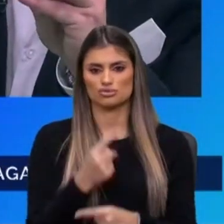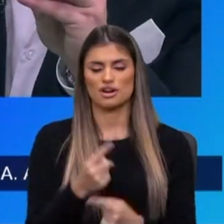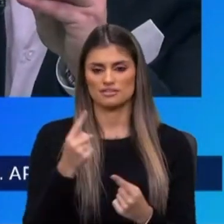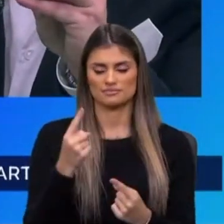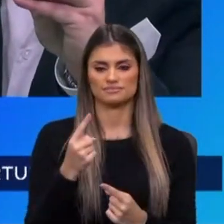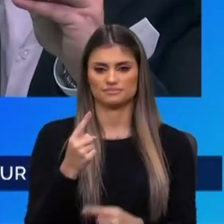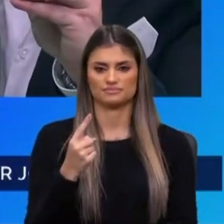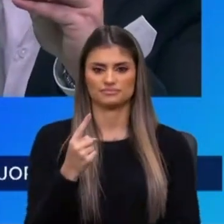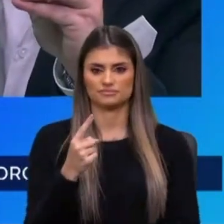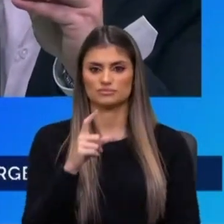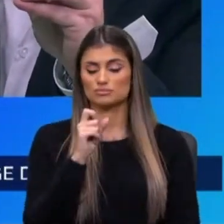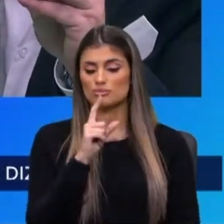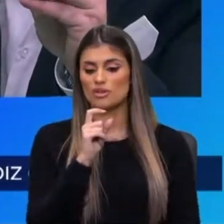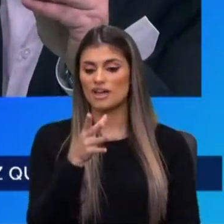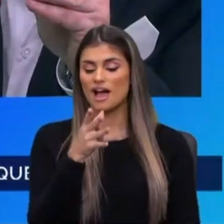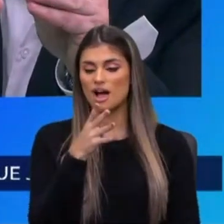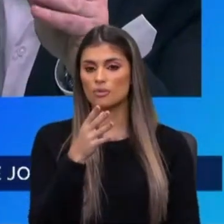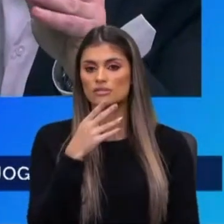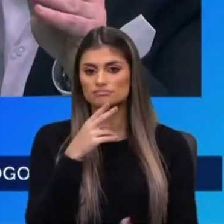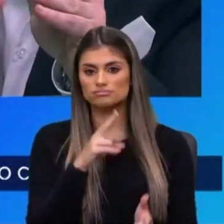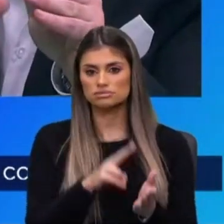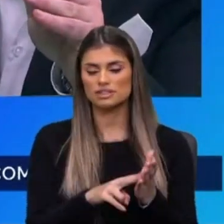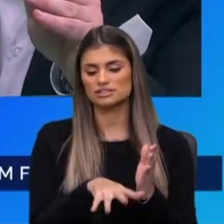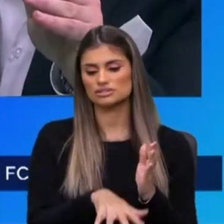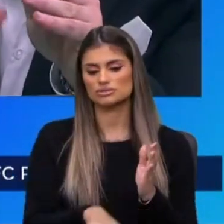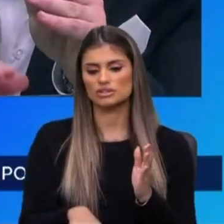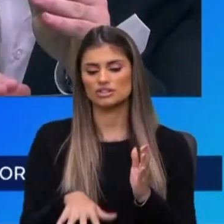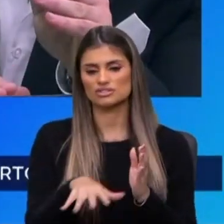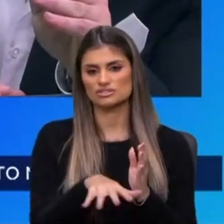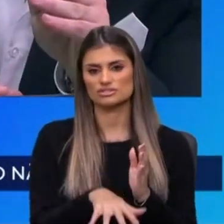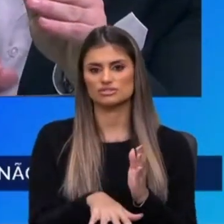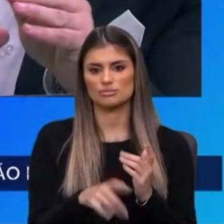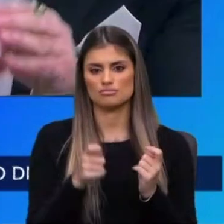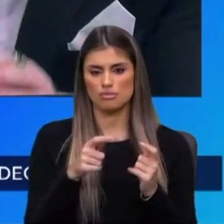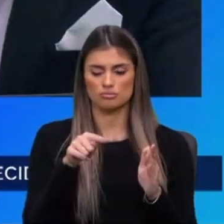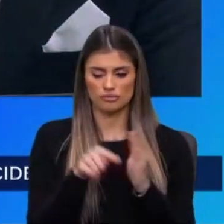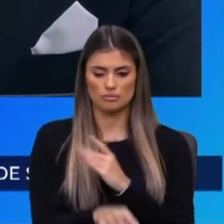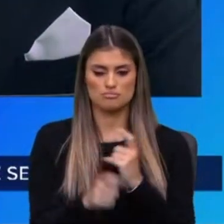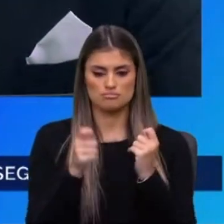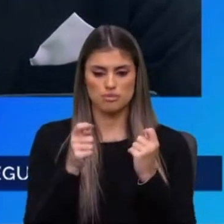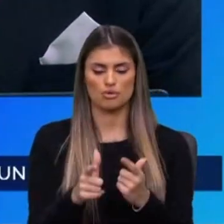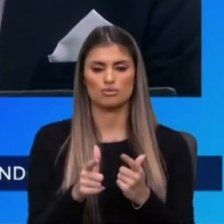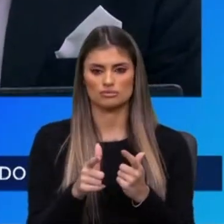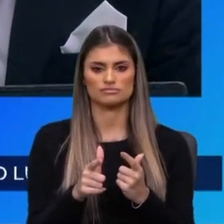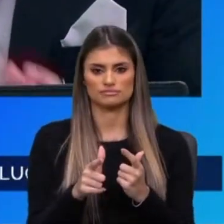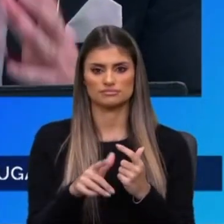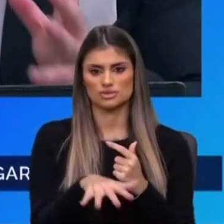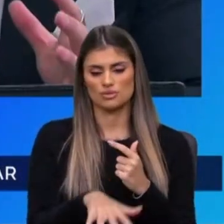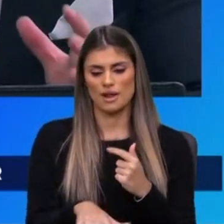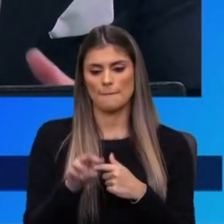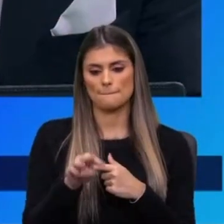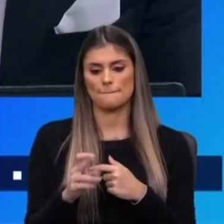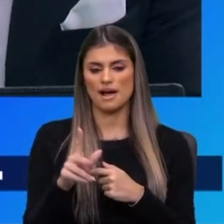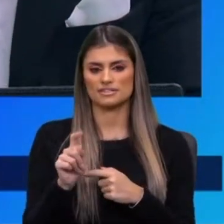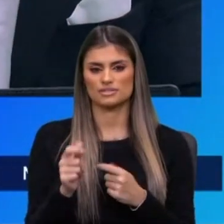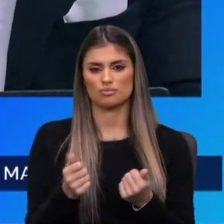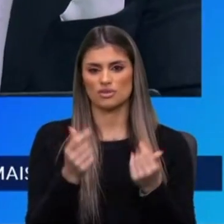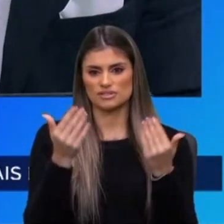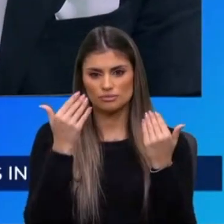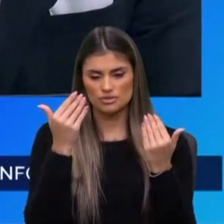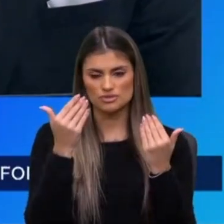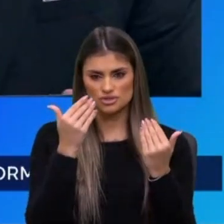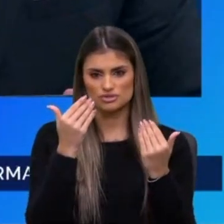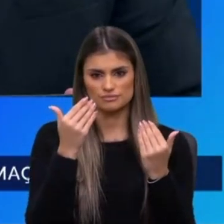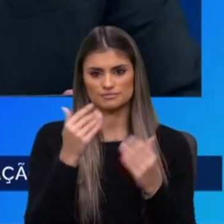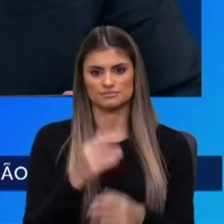como pode haver água líquida a zonas relativamente pouco profundas da superfície de Marte. Boas notícias, então, para a exploração